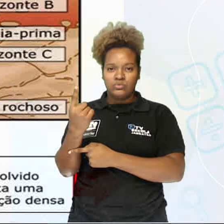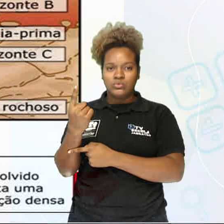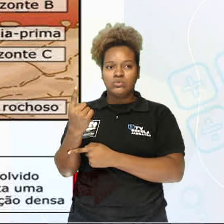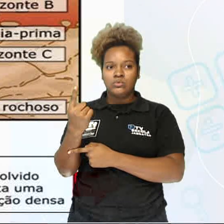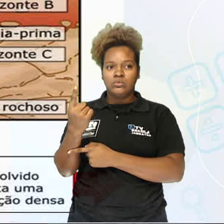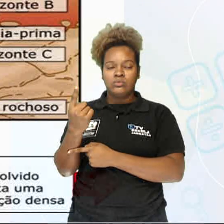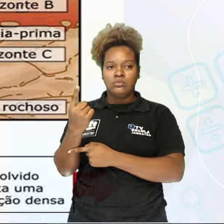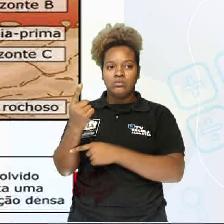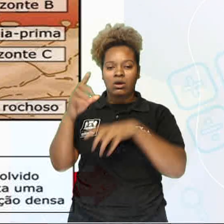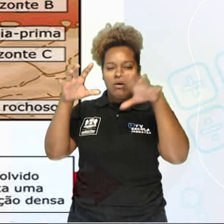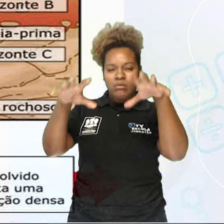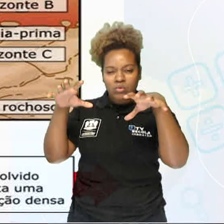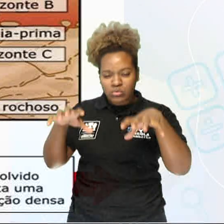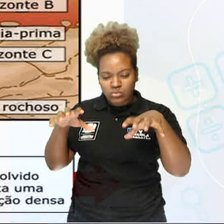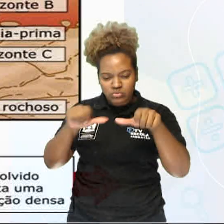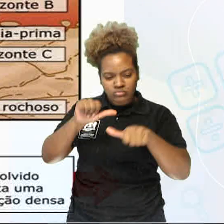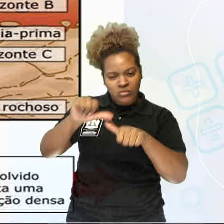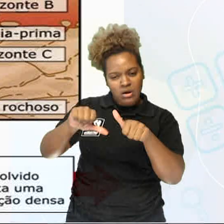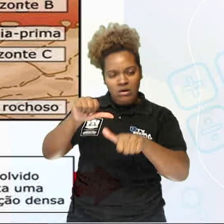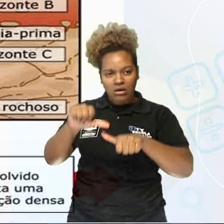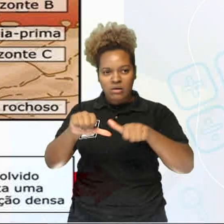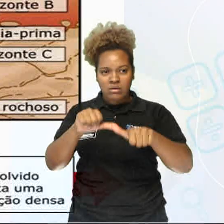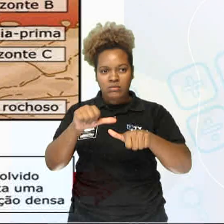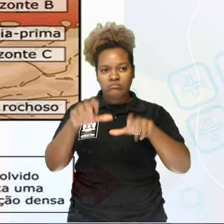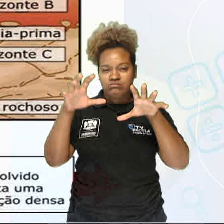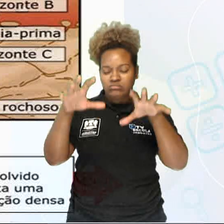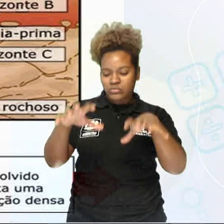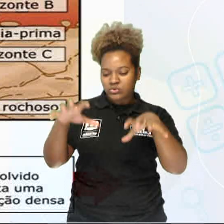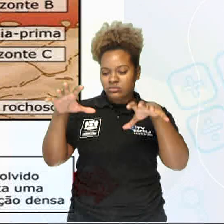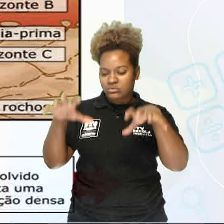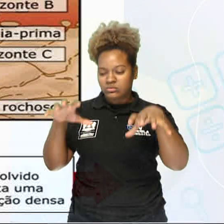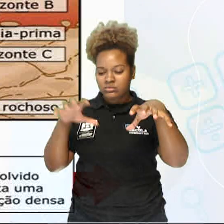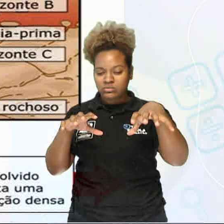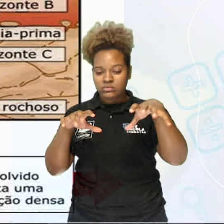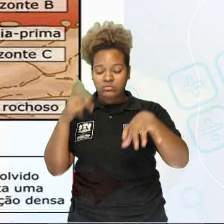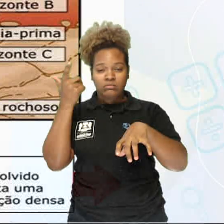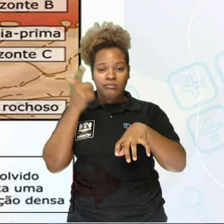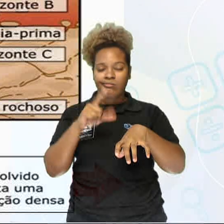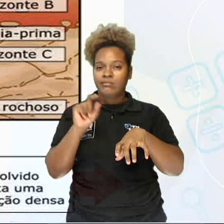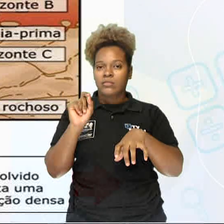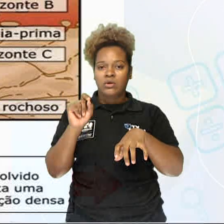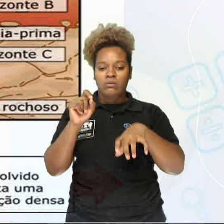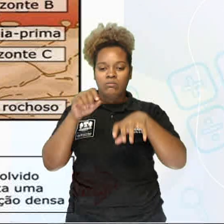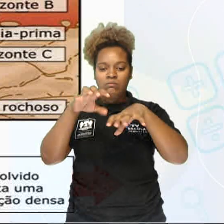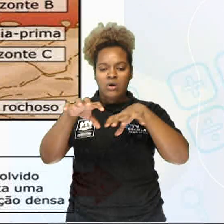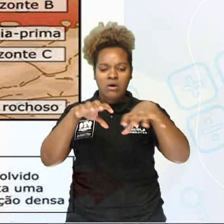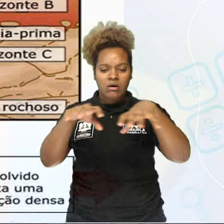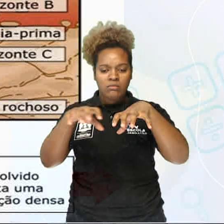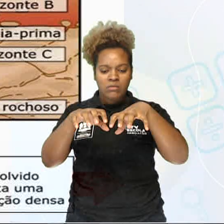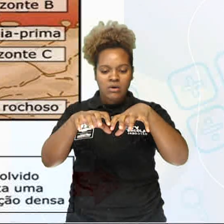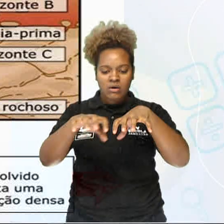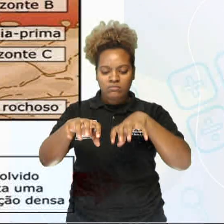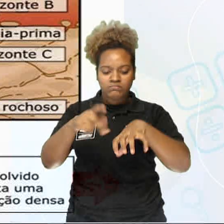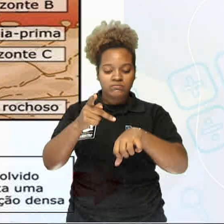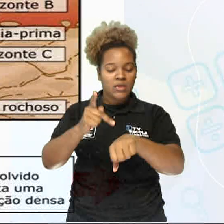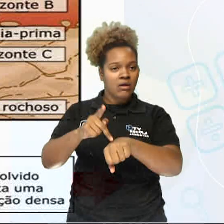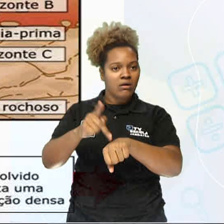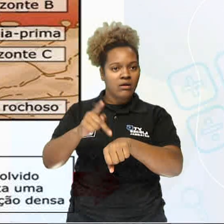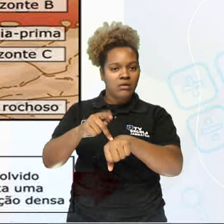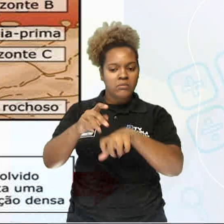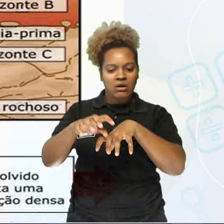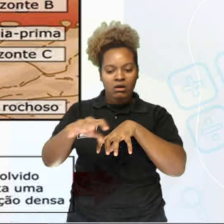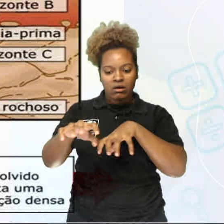ação das chuvas. As chuvas, elas conseguem abrir fendas na rocha